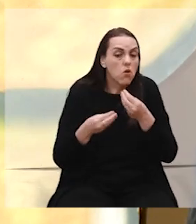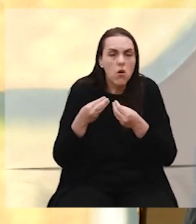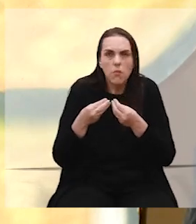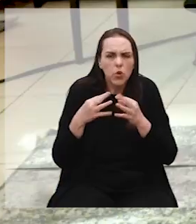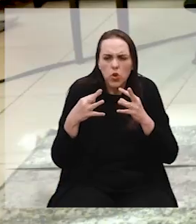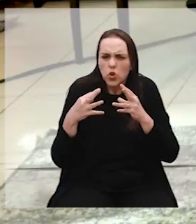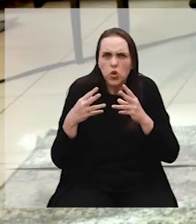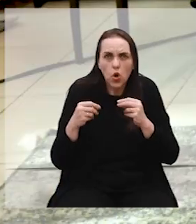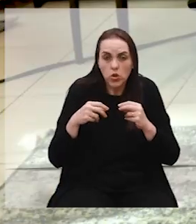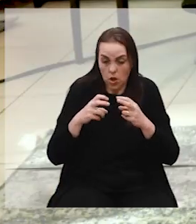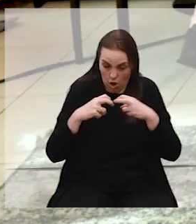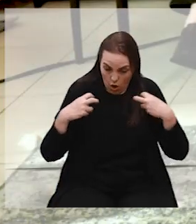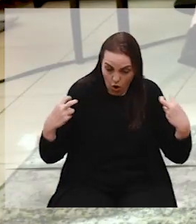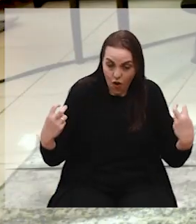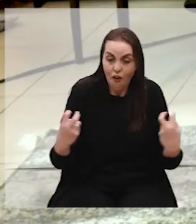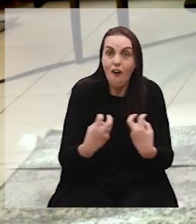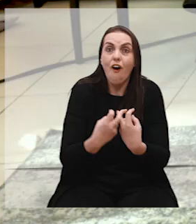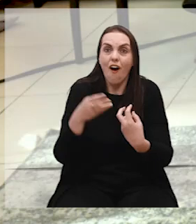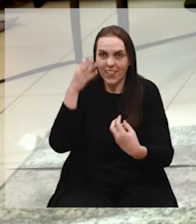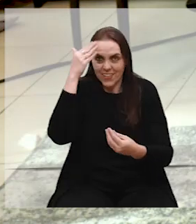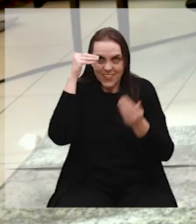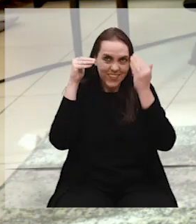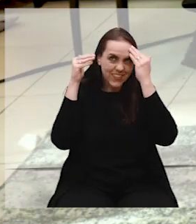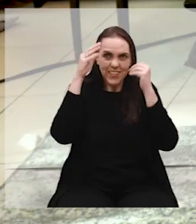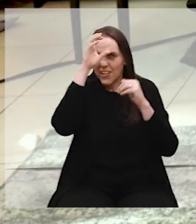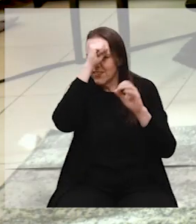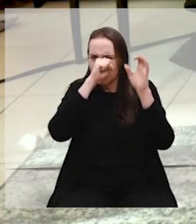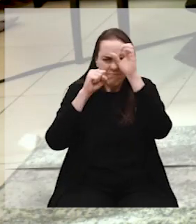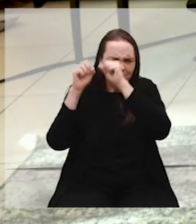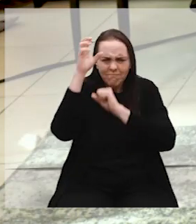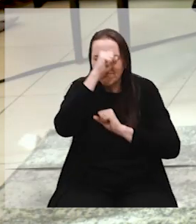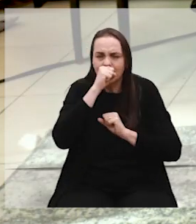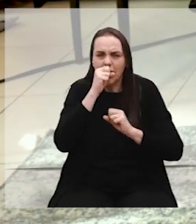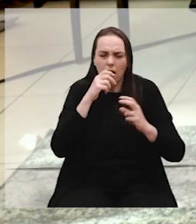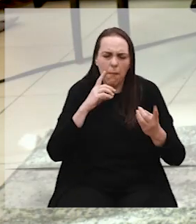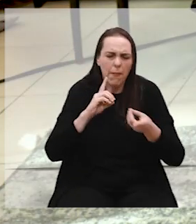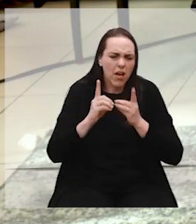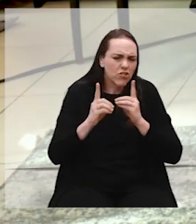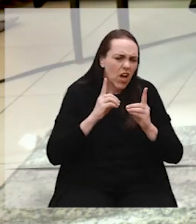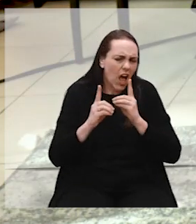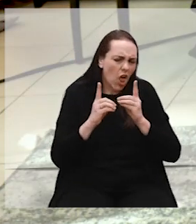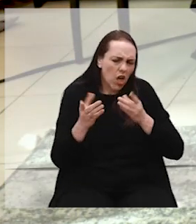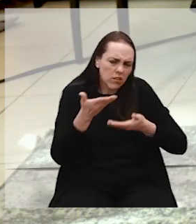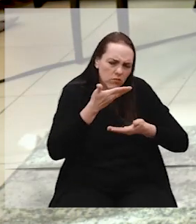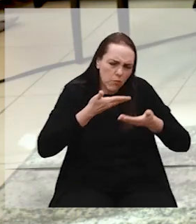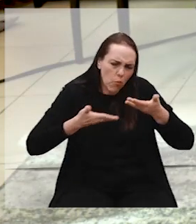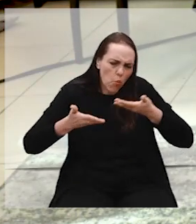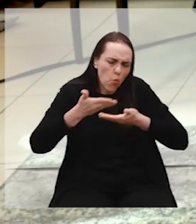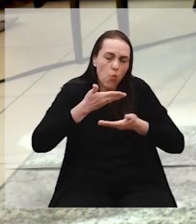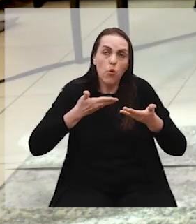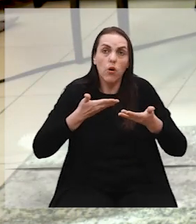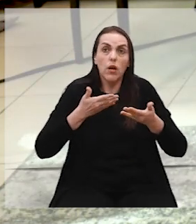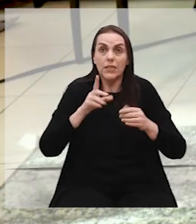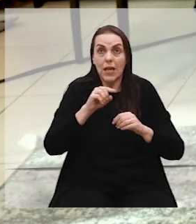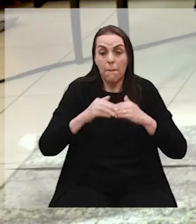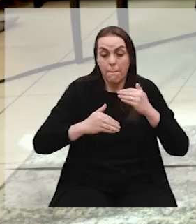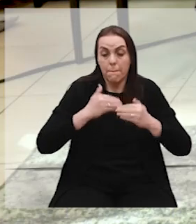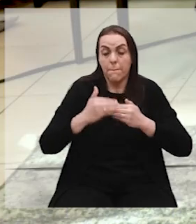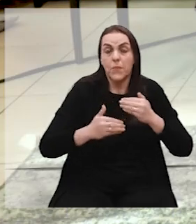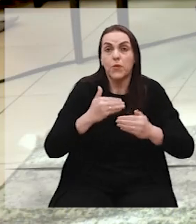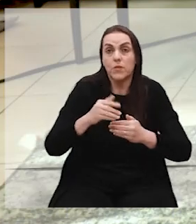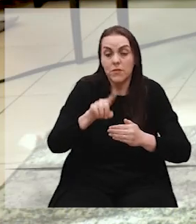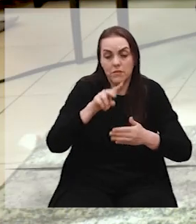quem a roda de saberes, ama esse nome, vai dialogar, é um processo dialógico. E